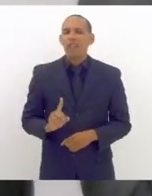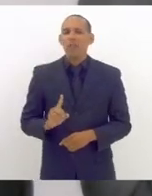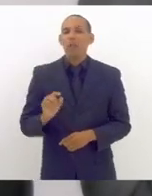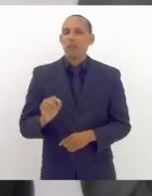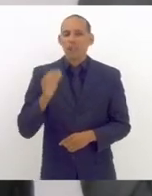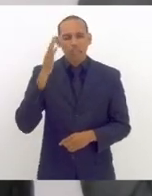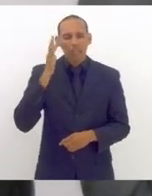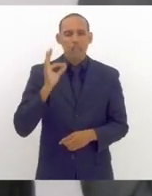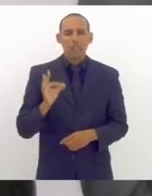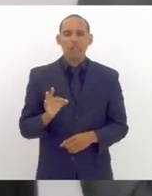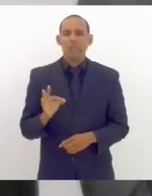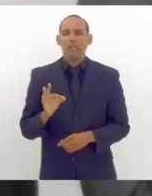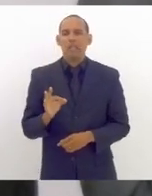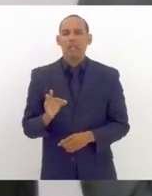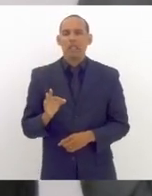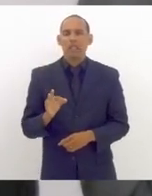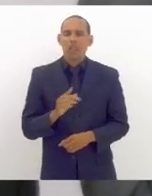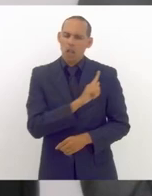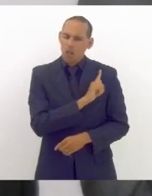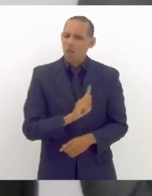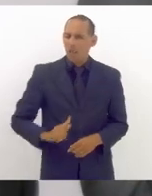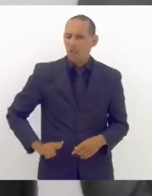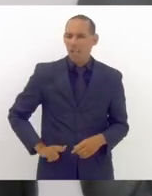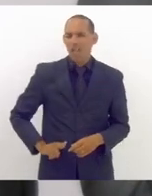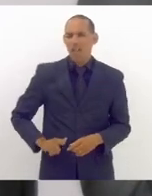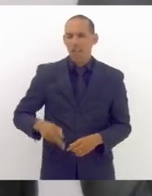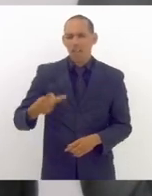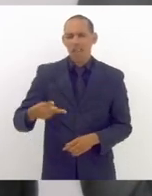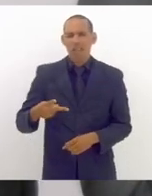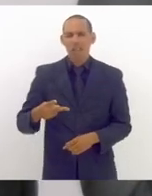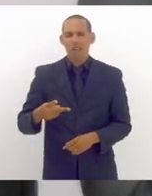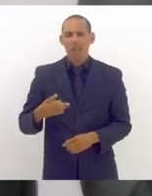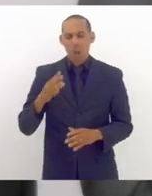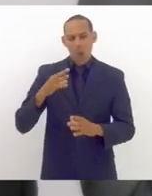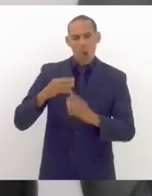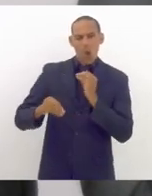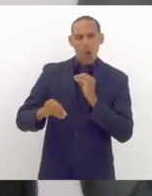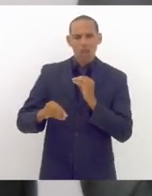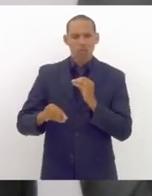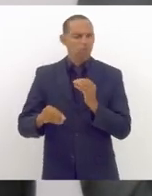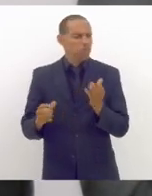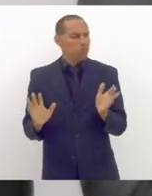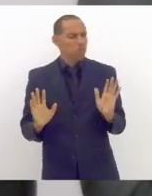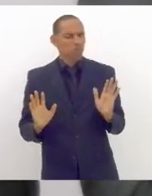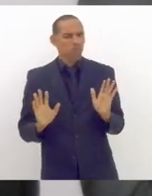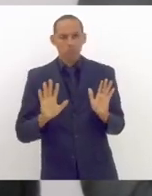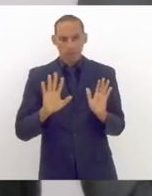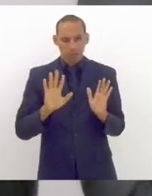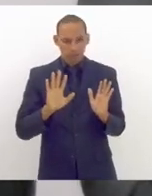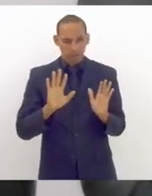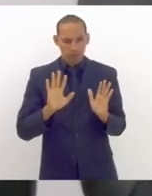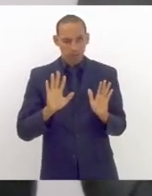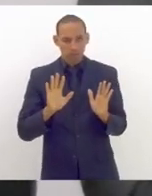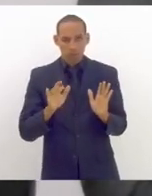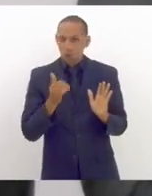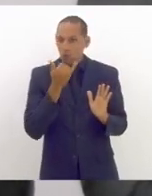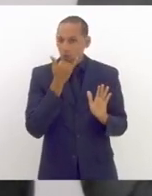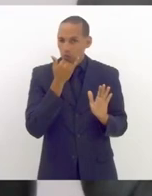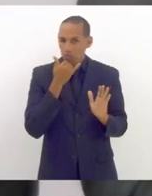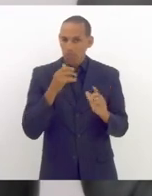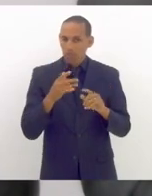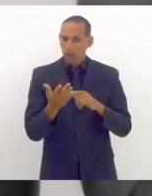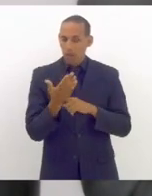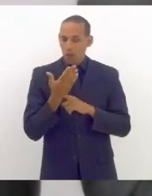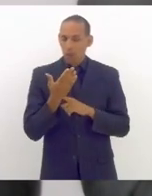do estado se tiver errado sobre mim corrige tenha sido omisso nessa questão eu falei isso então me corrige